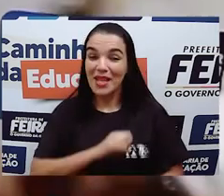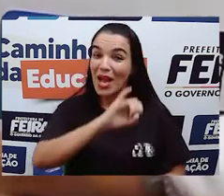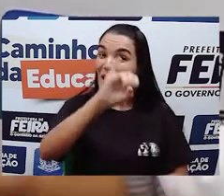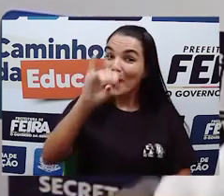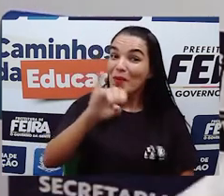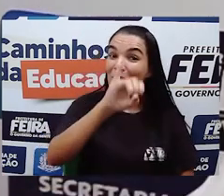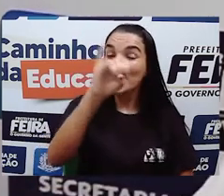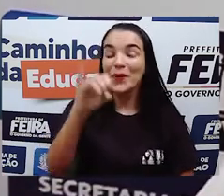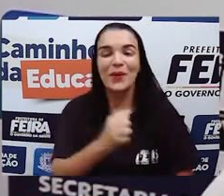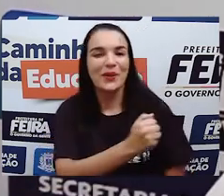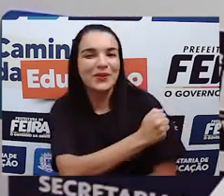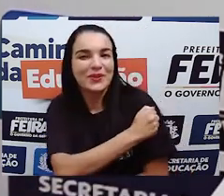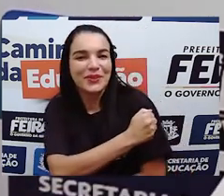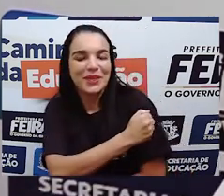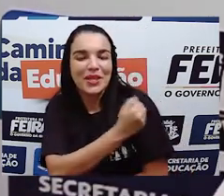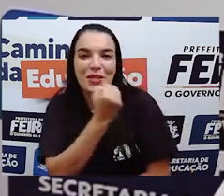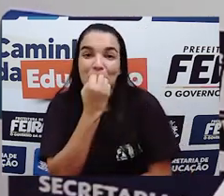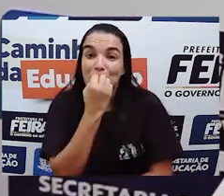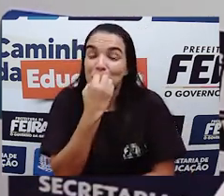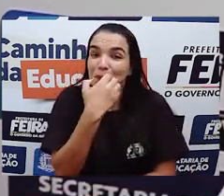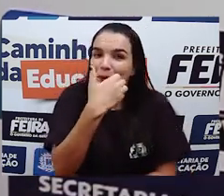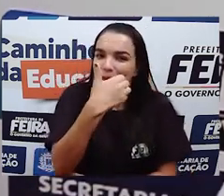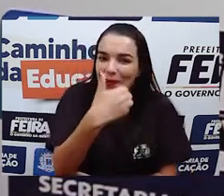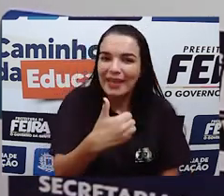Oi, pessoal, tudo bem?